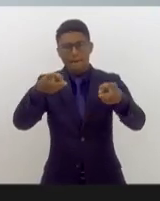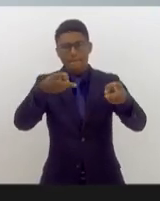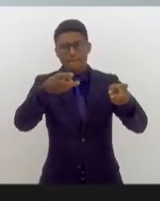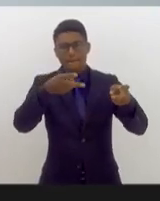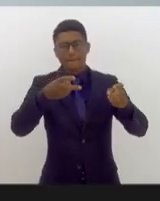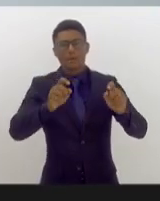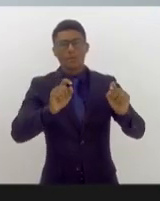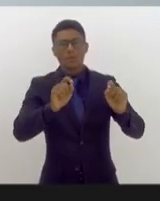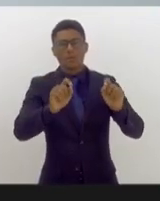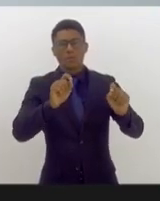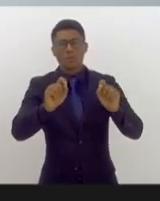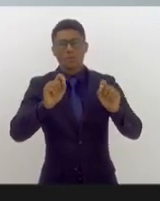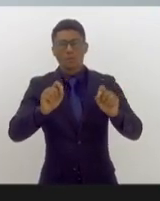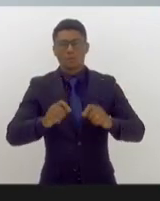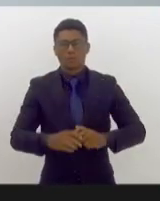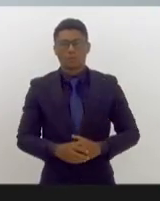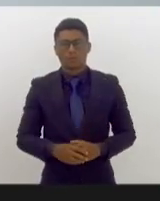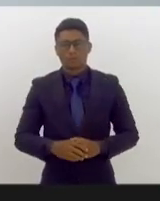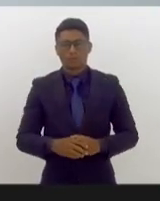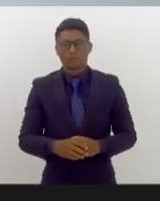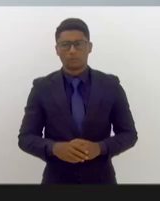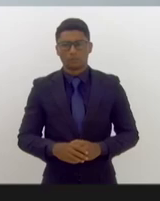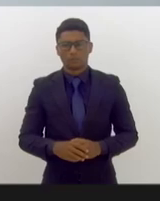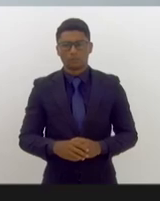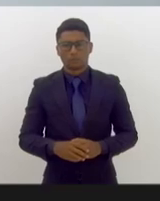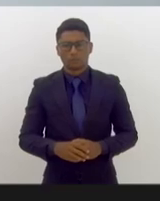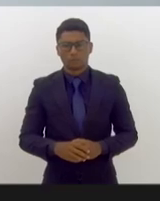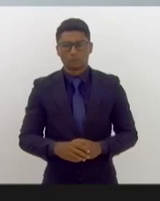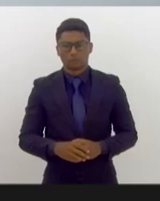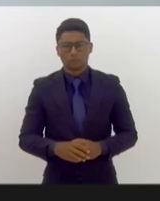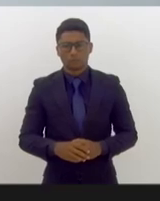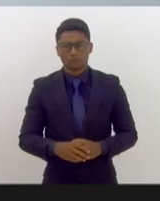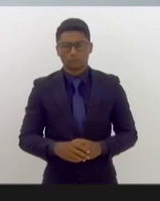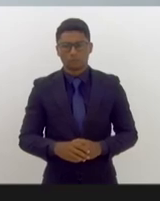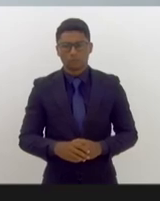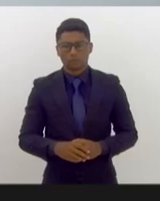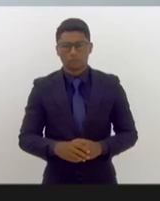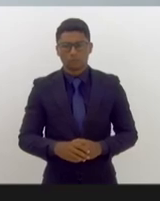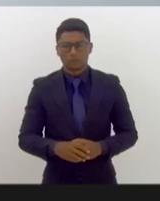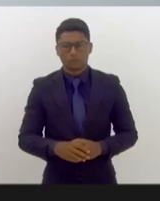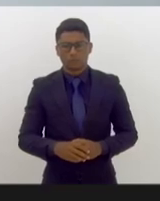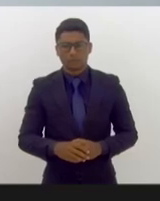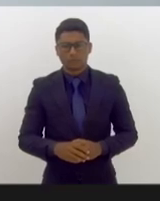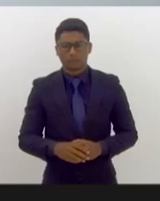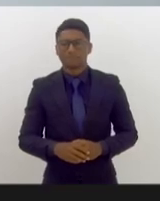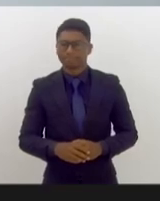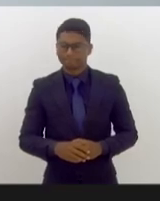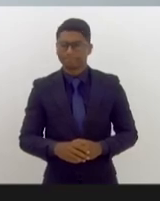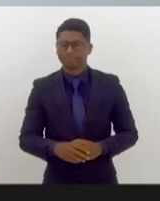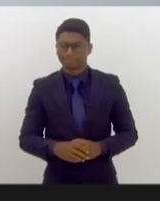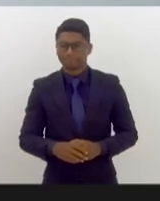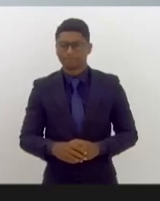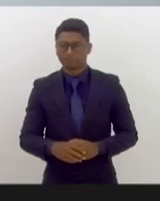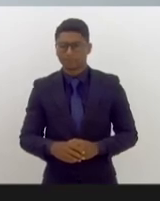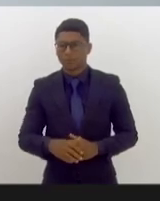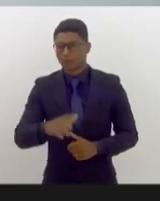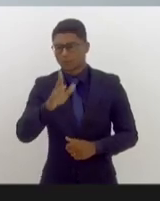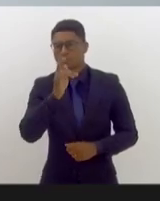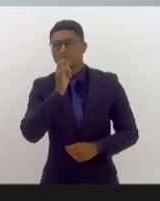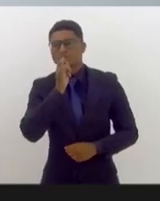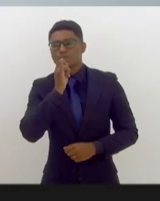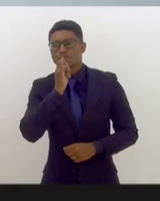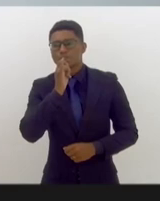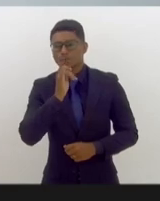muito, assim, eu não diria interessantes, mas assim, evidentes. Né? Por exemplo,